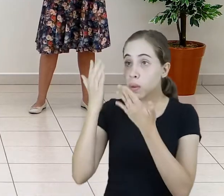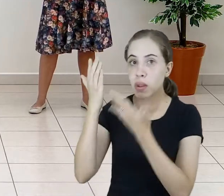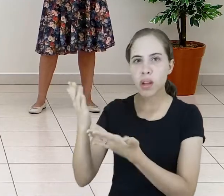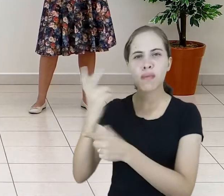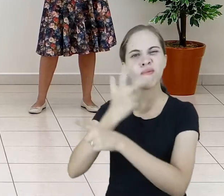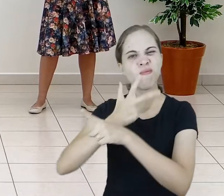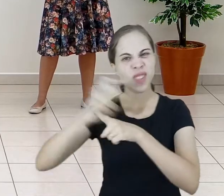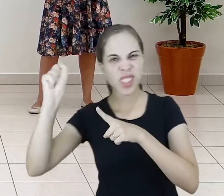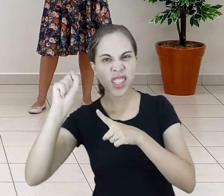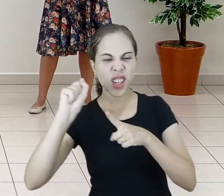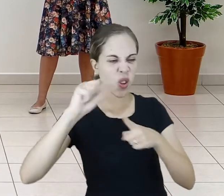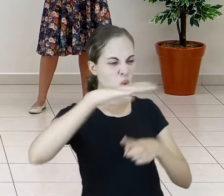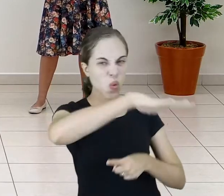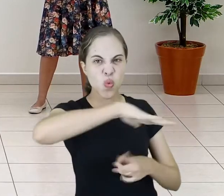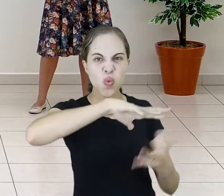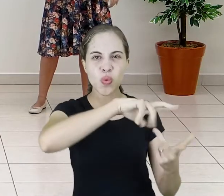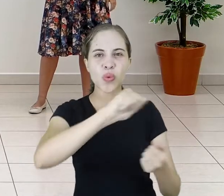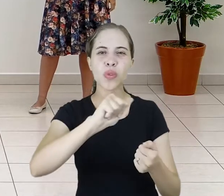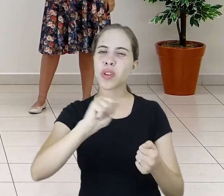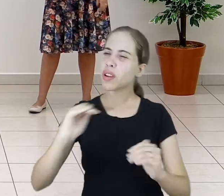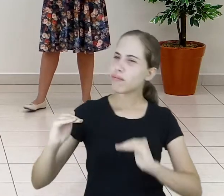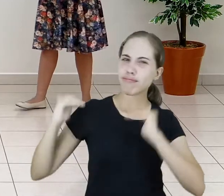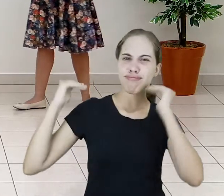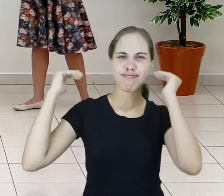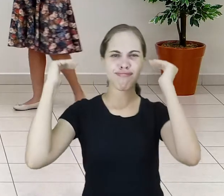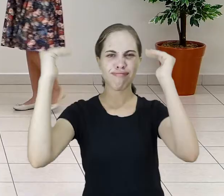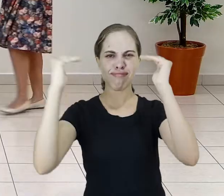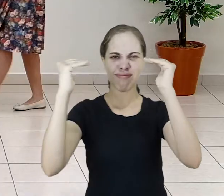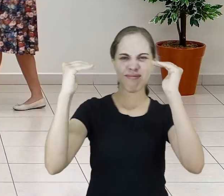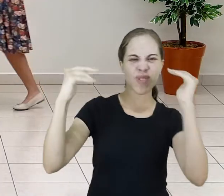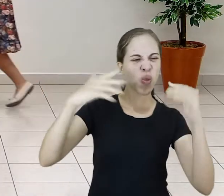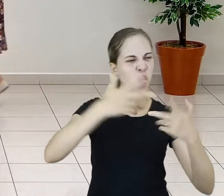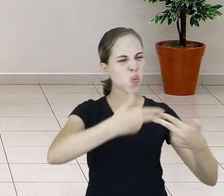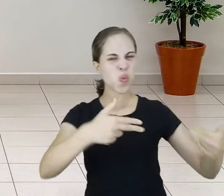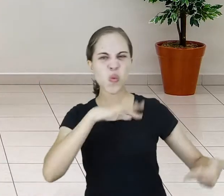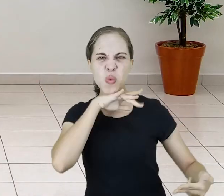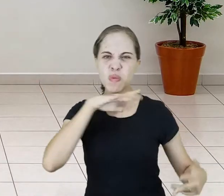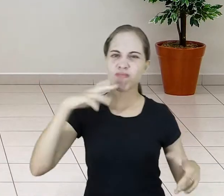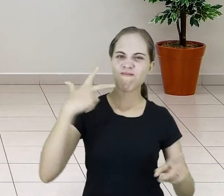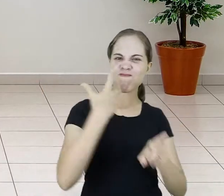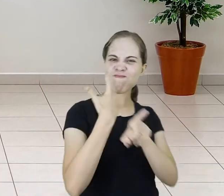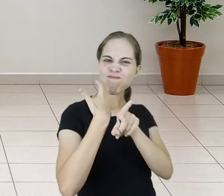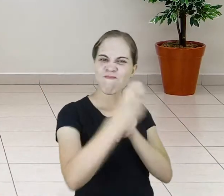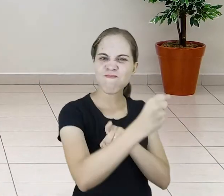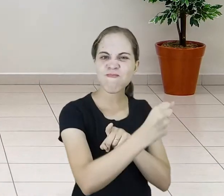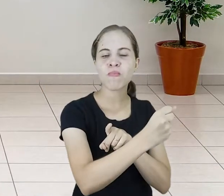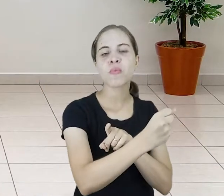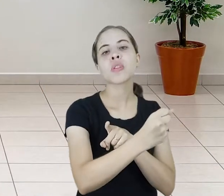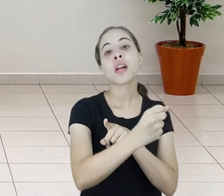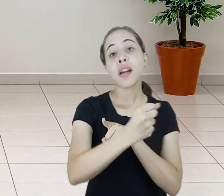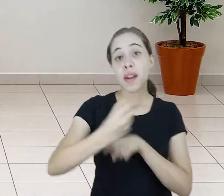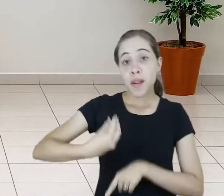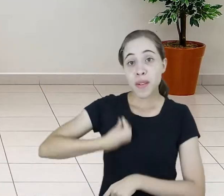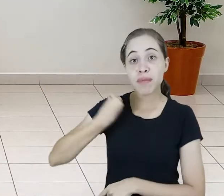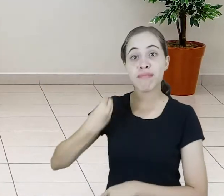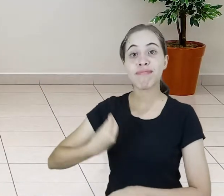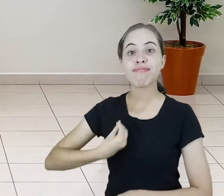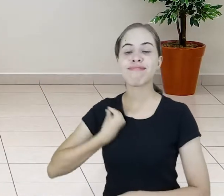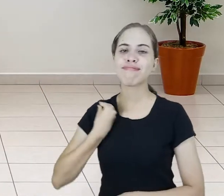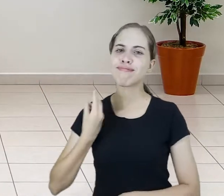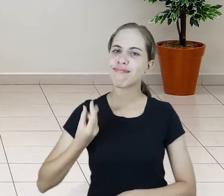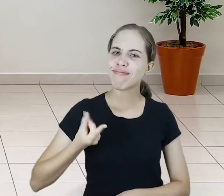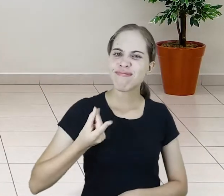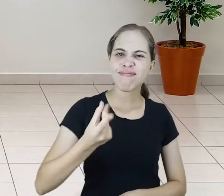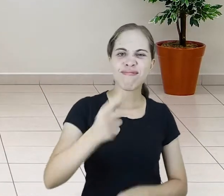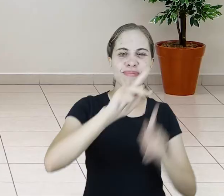venceu o mundo e sobretudo Ele venceu o mal, a vida eterna e a